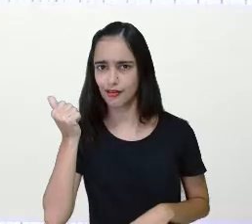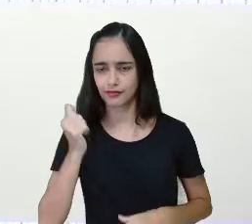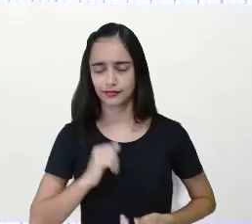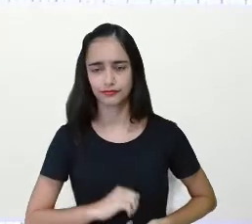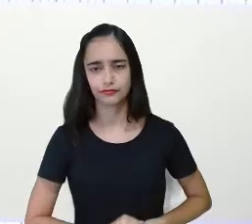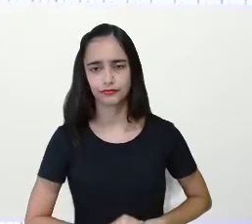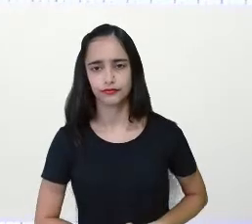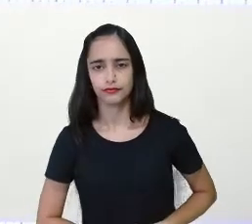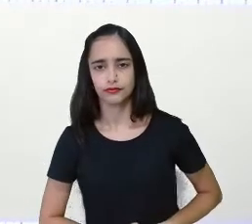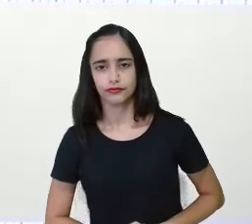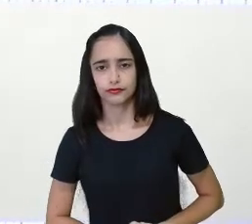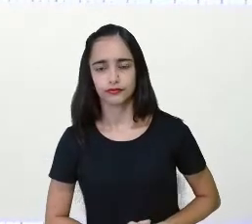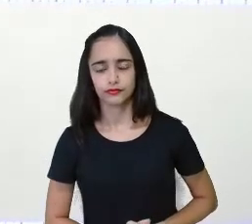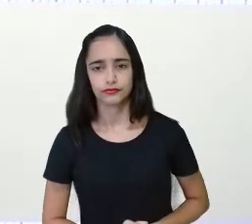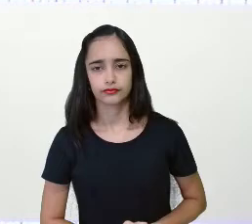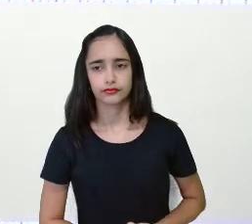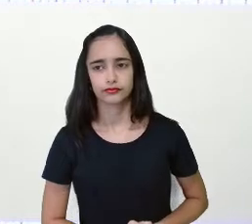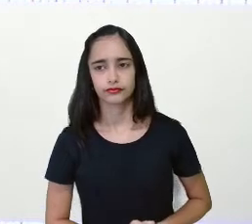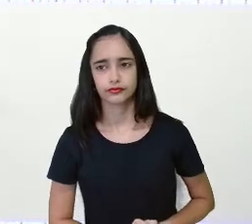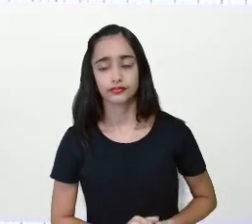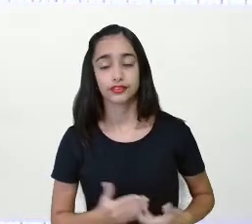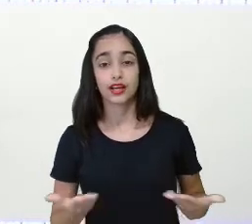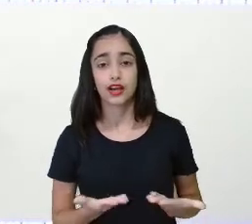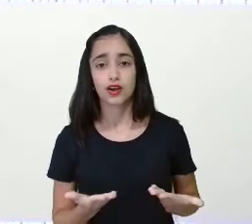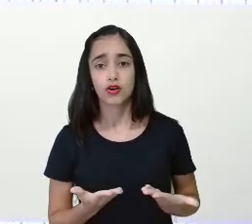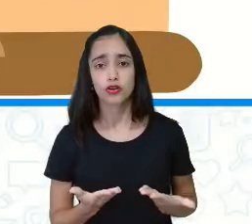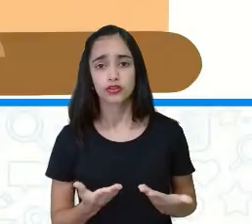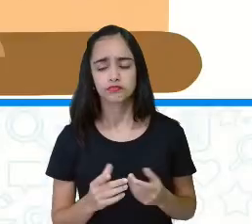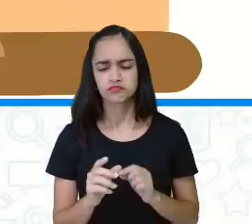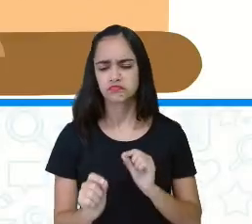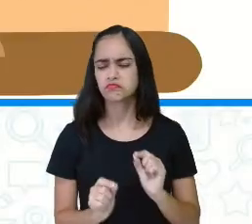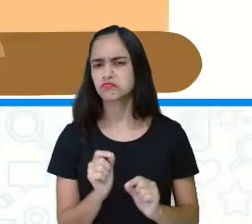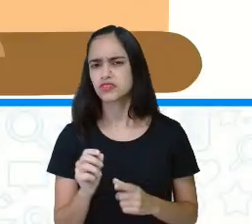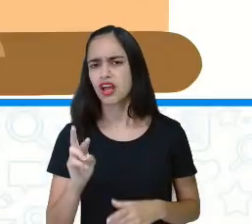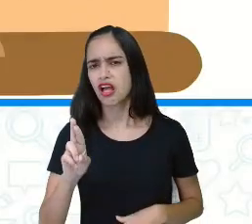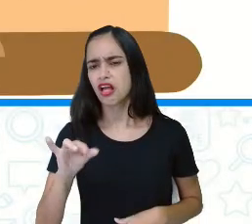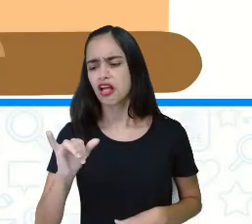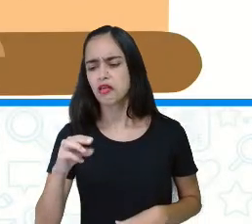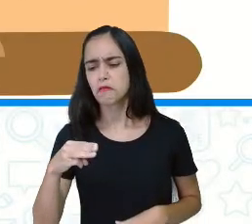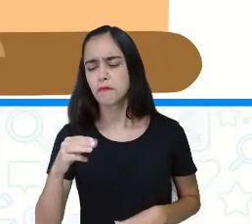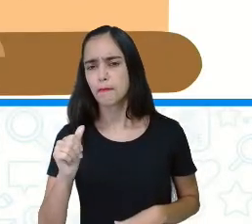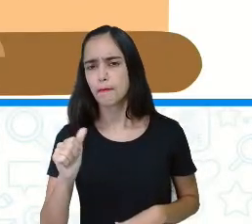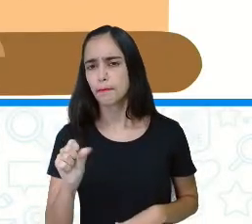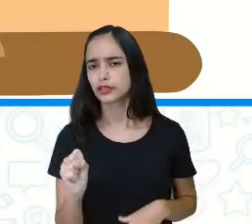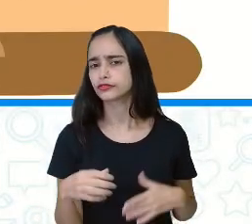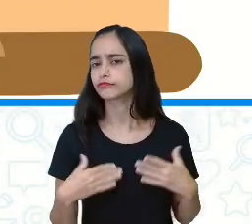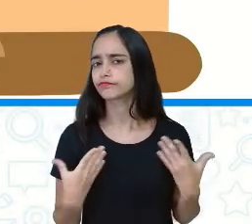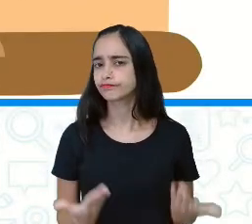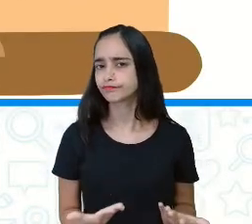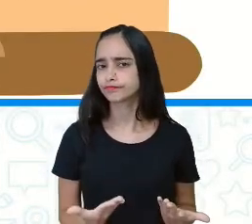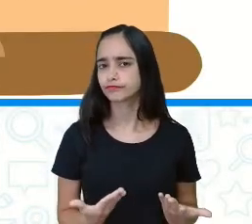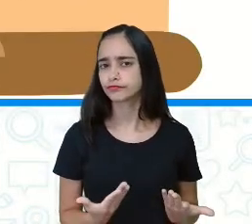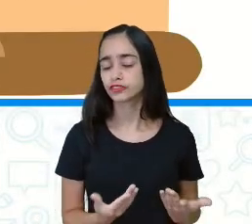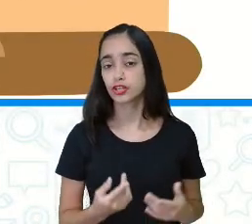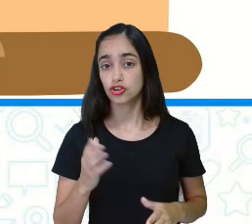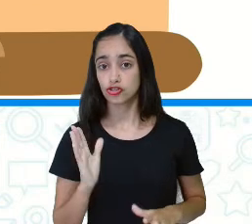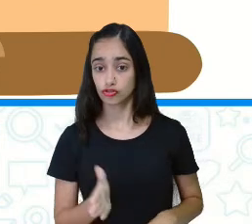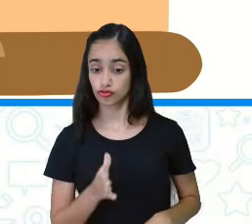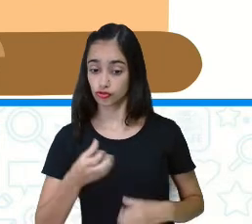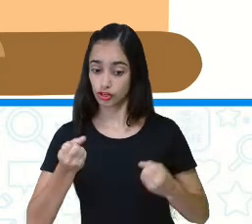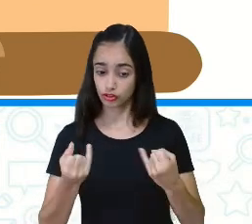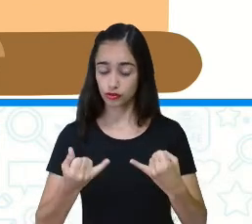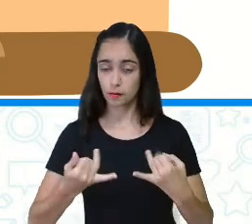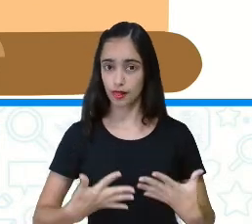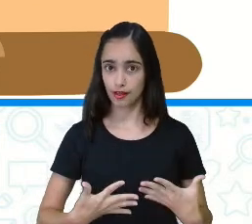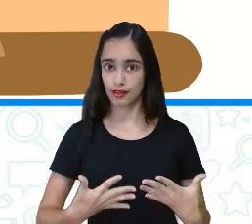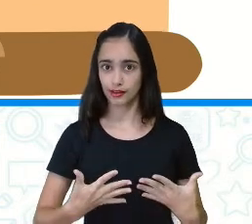estrofe. Agora, e as rimas? Falei para vocês que a rima, não é, traz aquela sonoridade